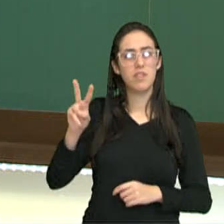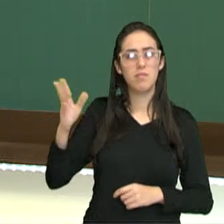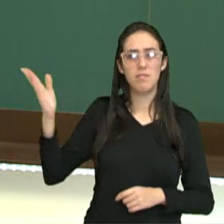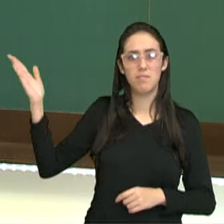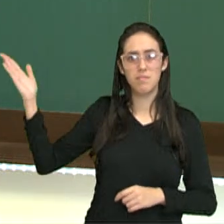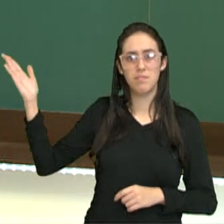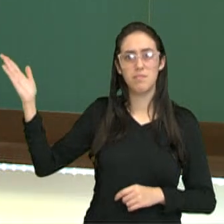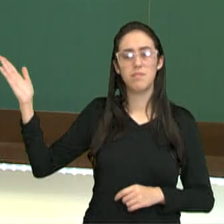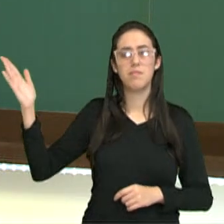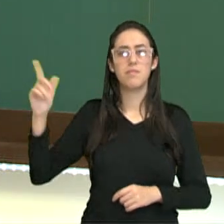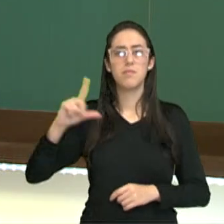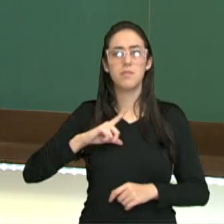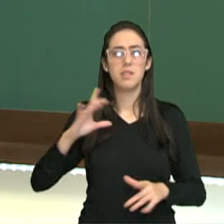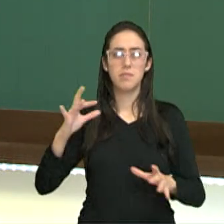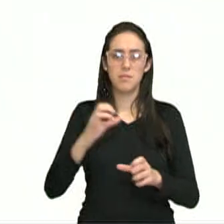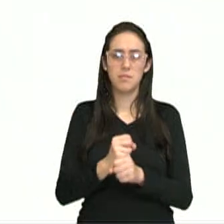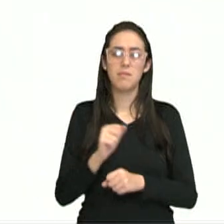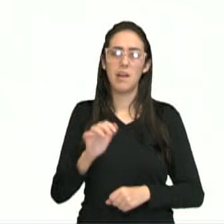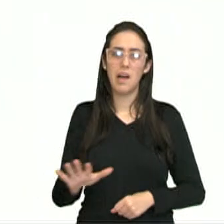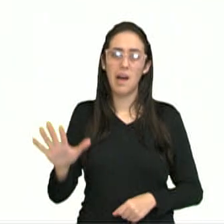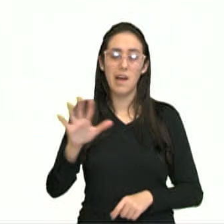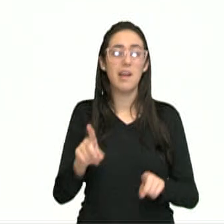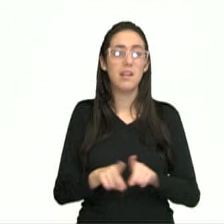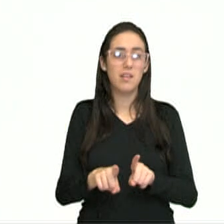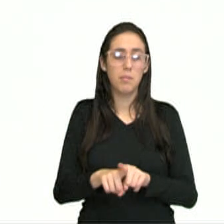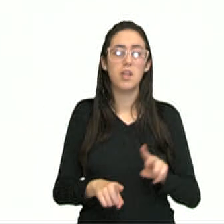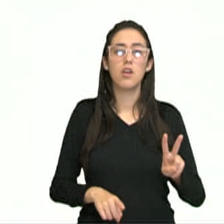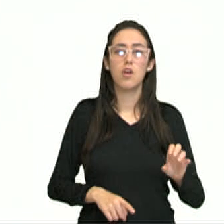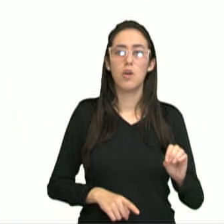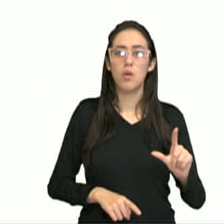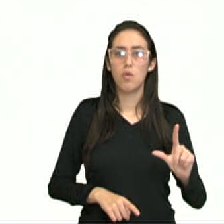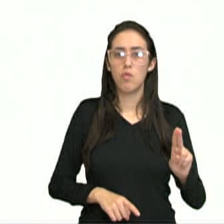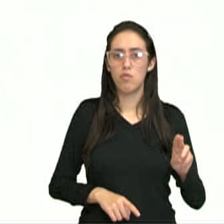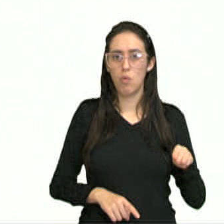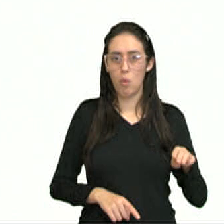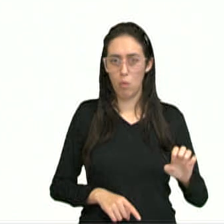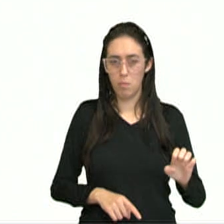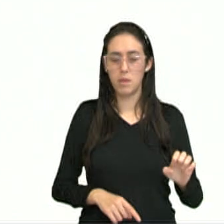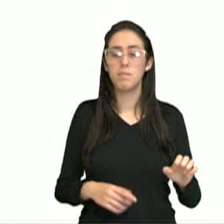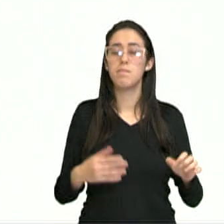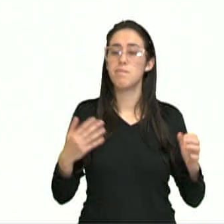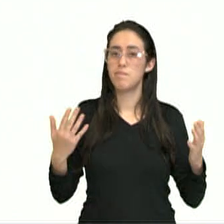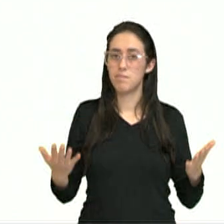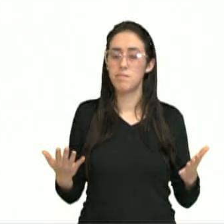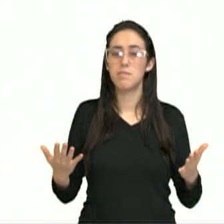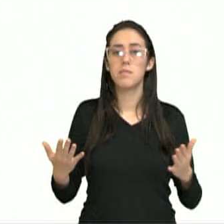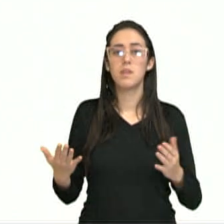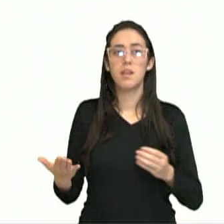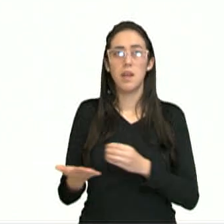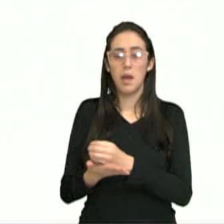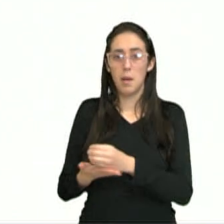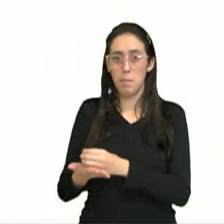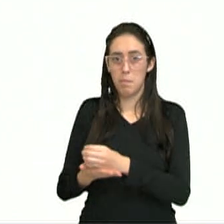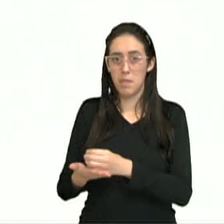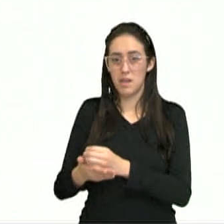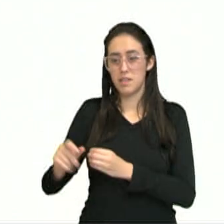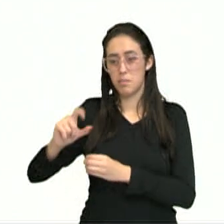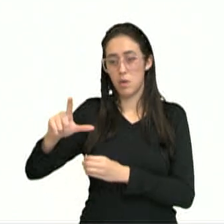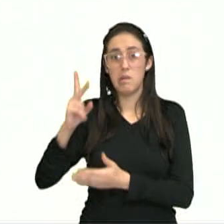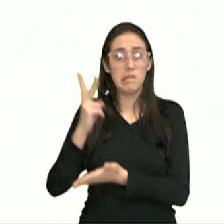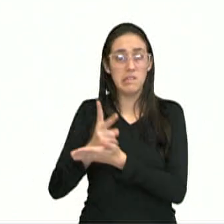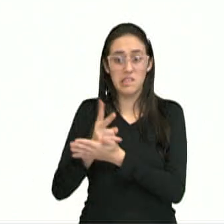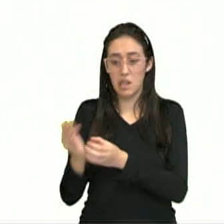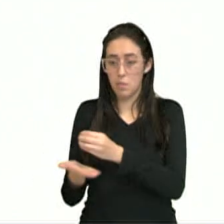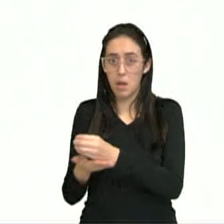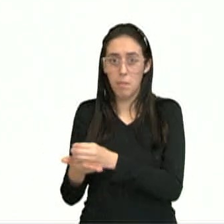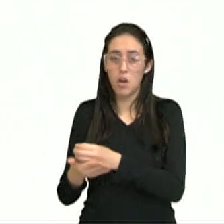necessitar, tanto para calcular a área quanto o volume. Então, a área da base maior, só que a base maior não necessariamente seja a parte